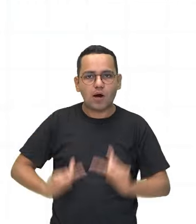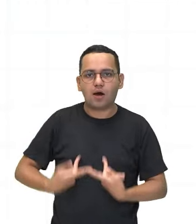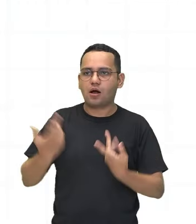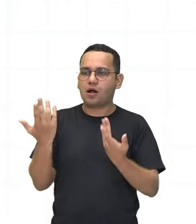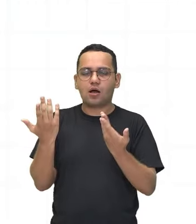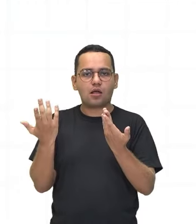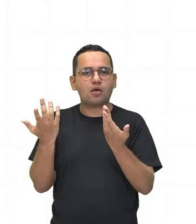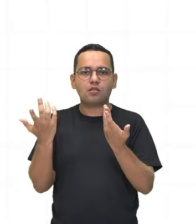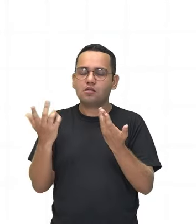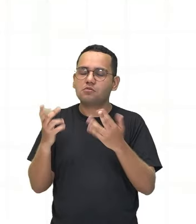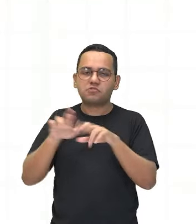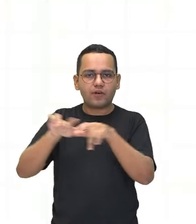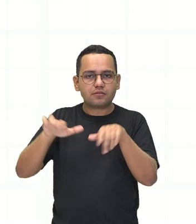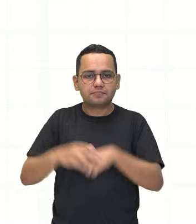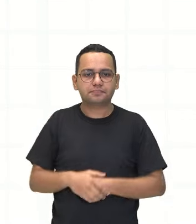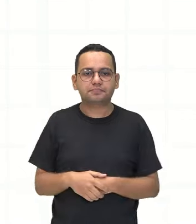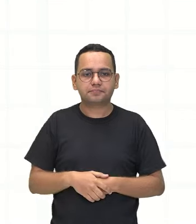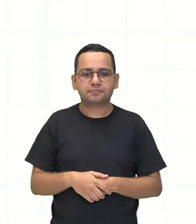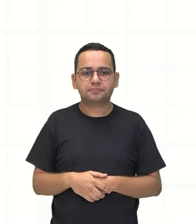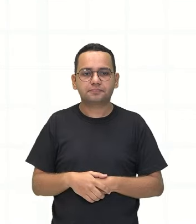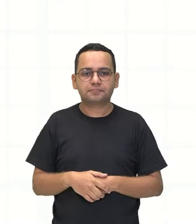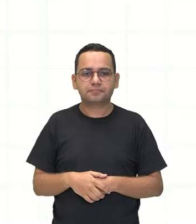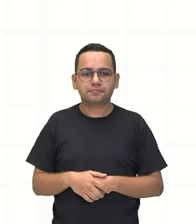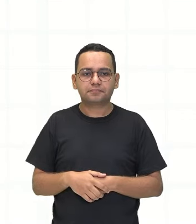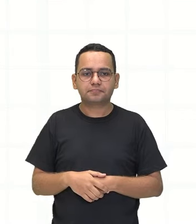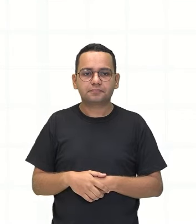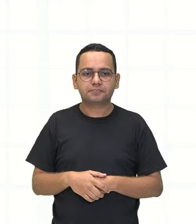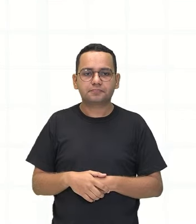no exemplo, ó, temos aí a palavra,